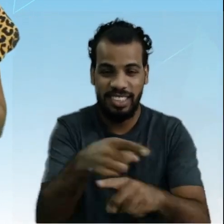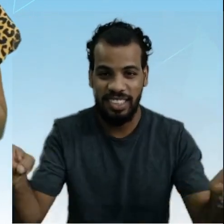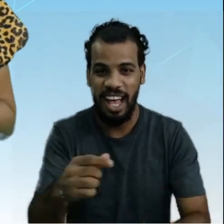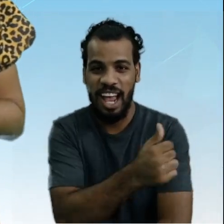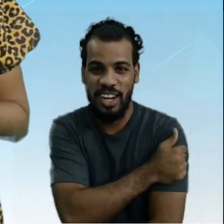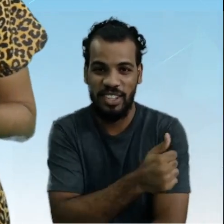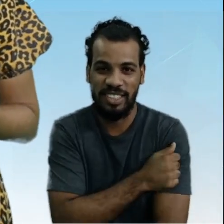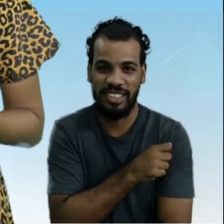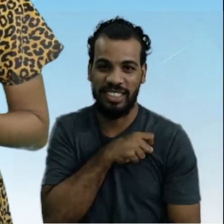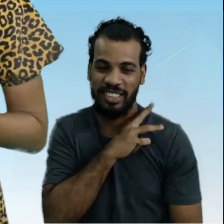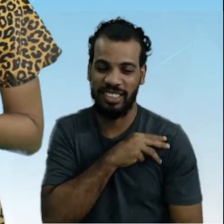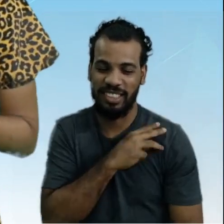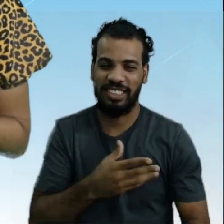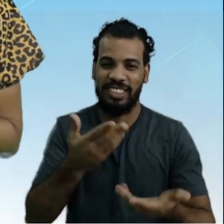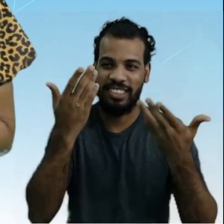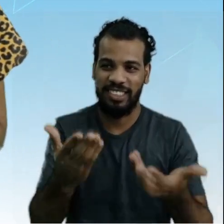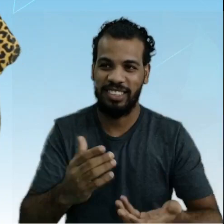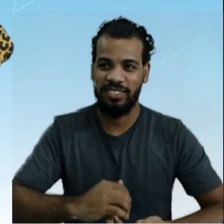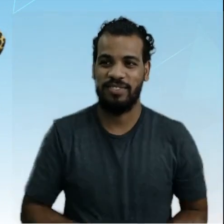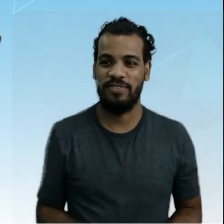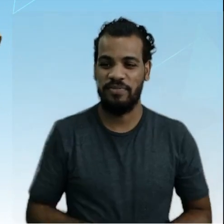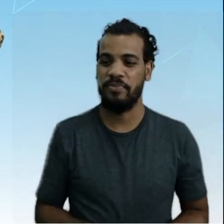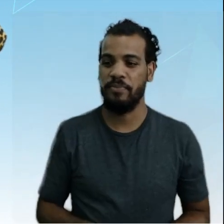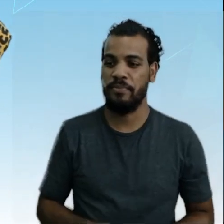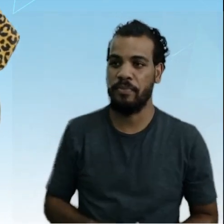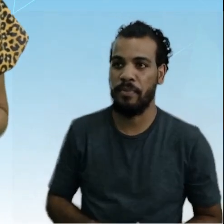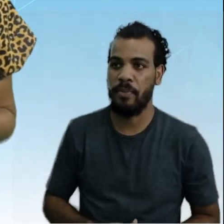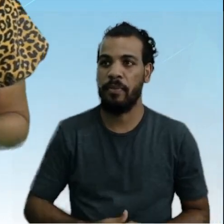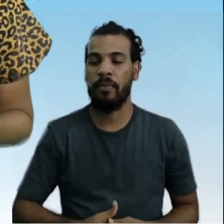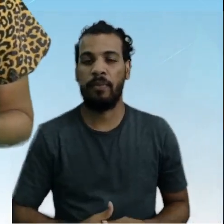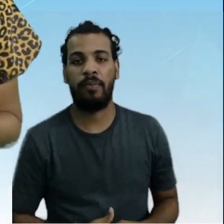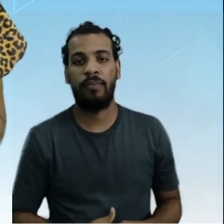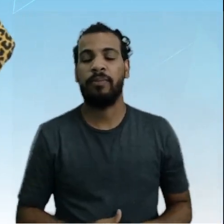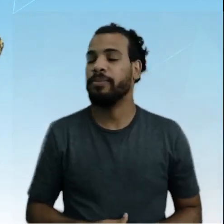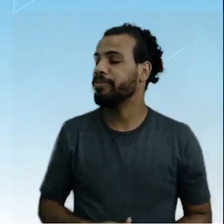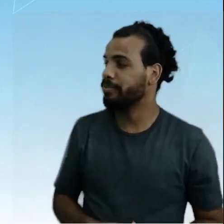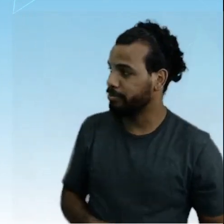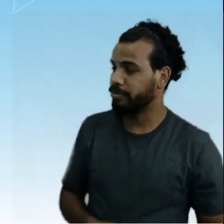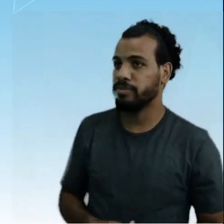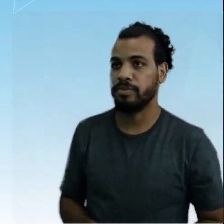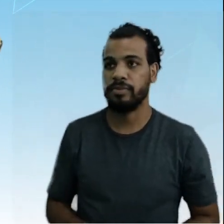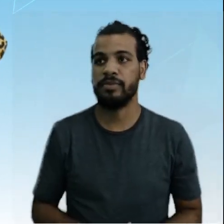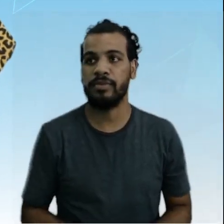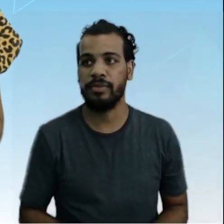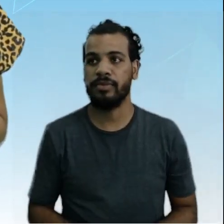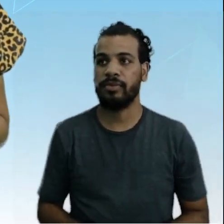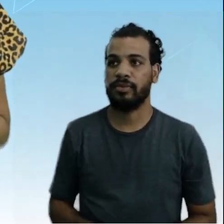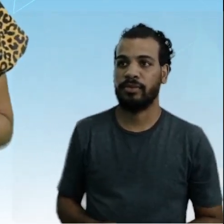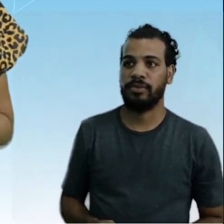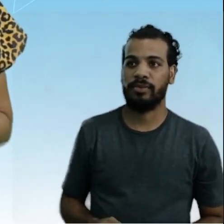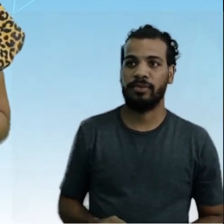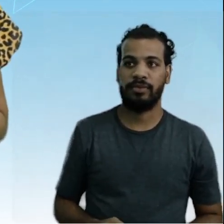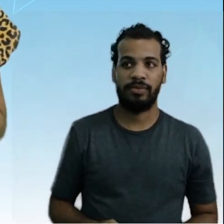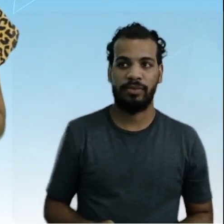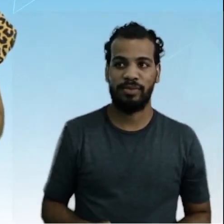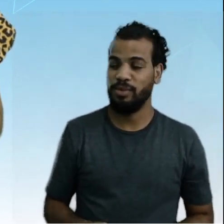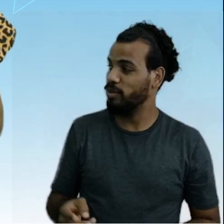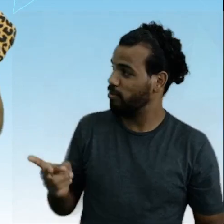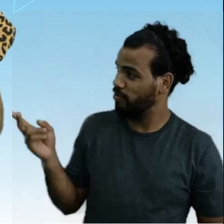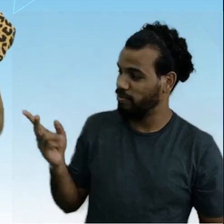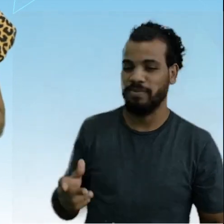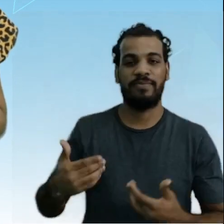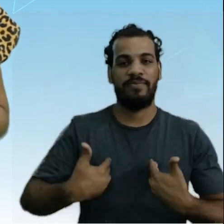alunos do ensino médio, para pós-doc. Então vamos lá aqui. Lembrando sempre que eu e a professora Adriana e também o